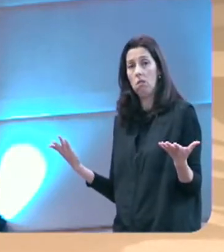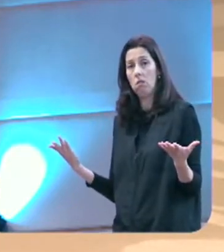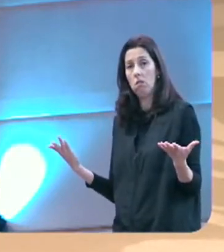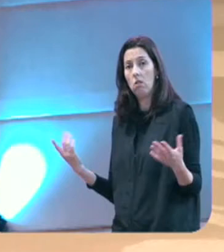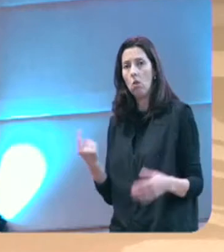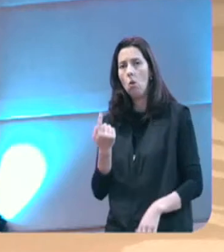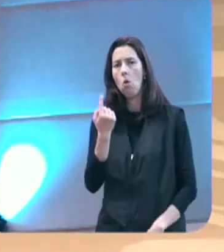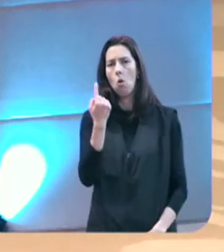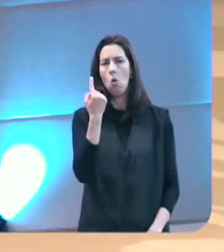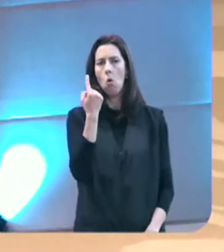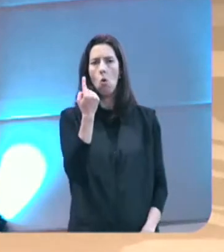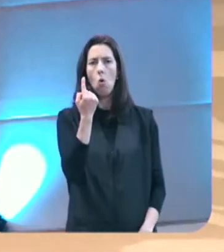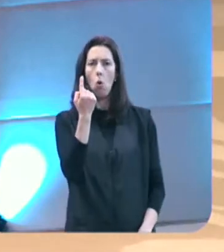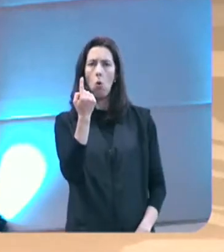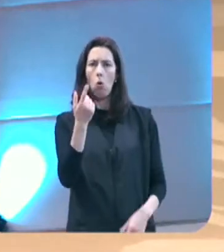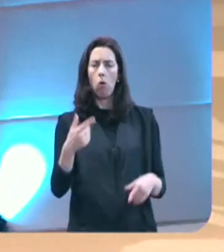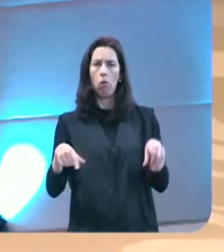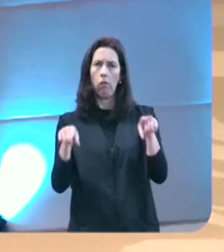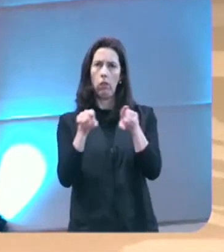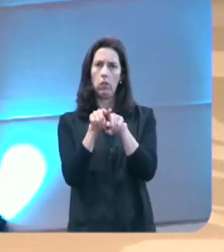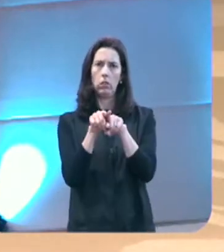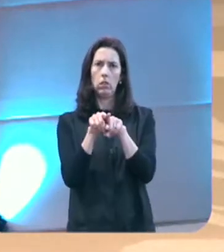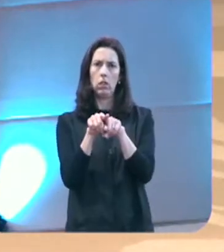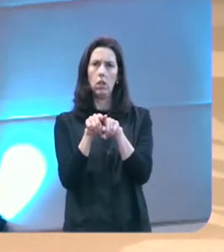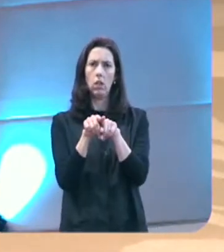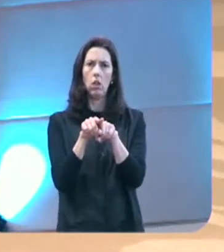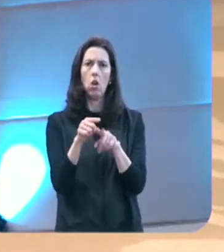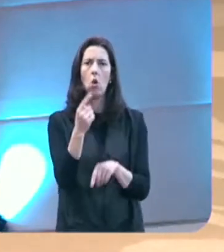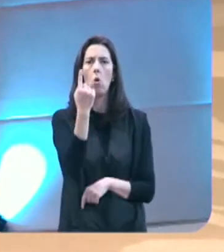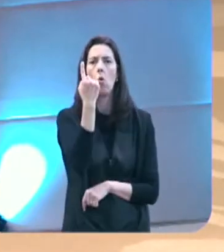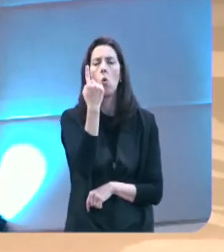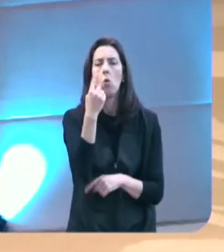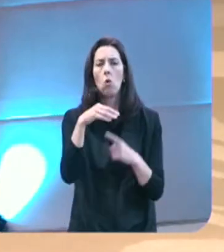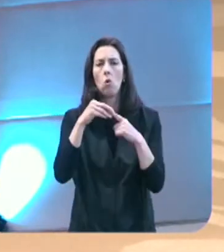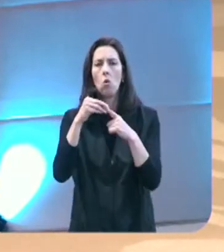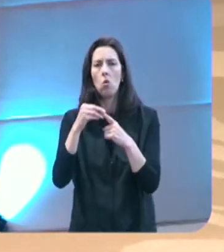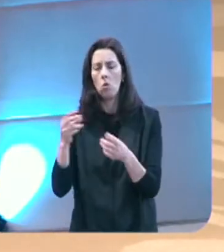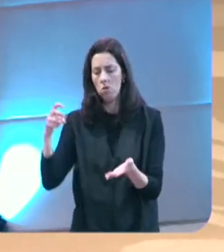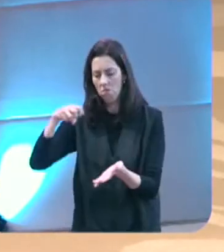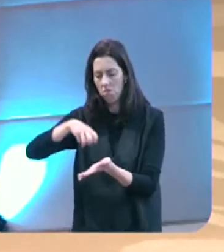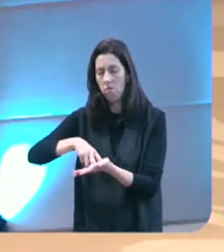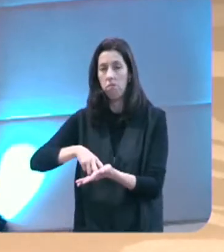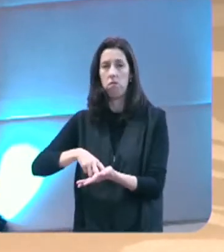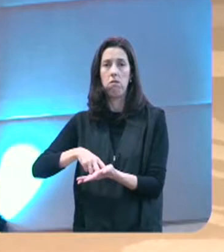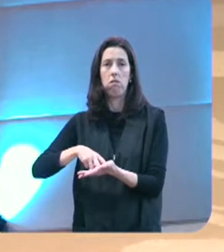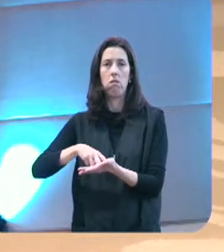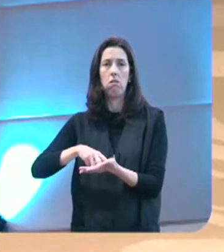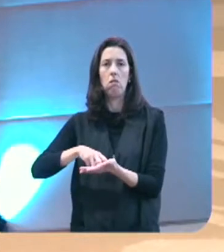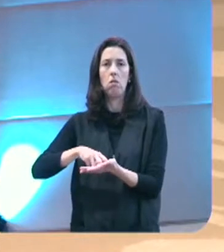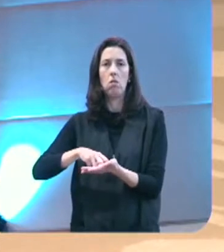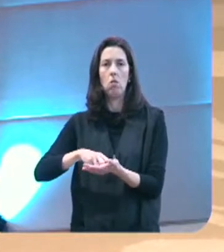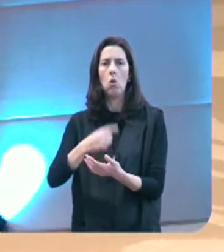Só um voltou para trás, só um se curvou, só um se rendeu.